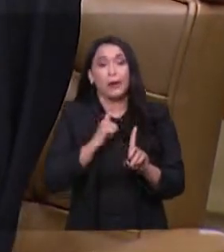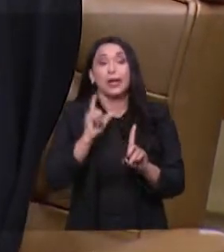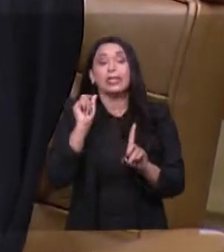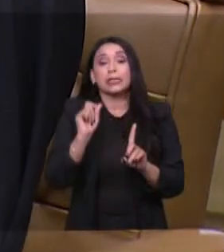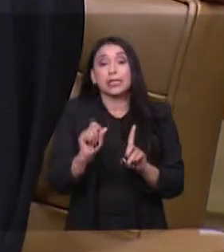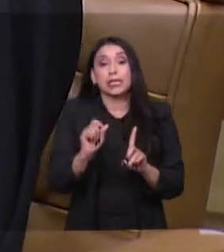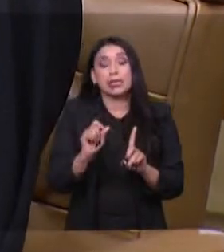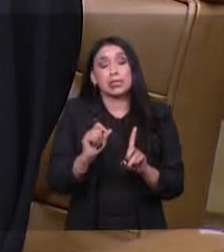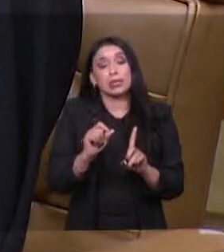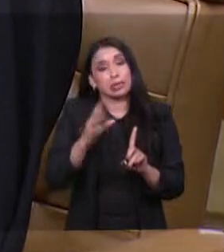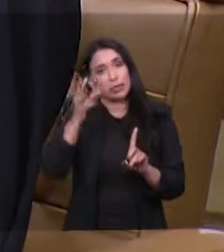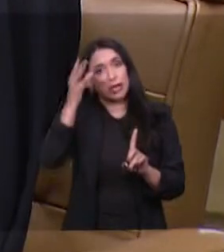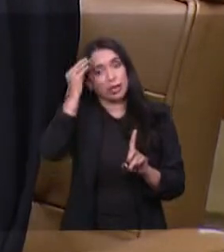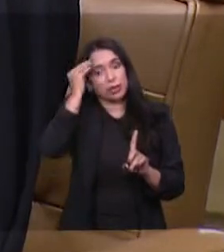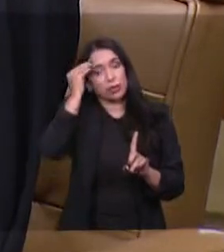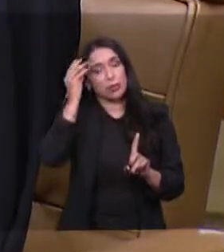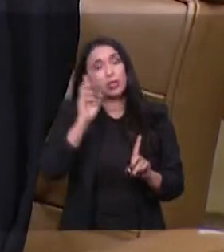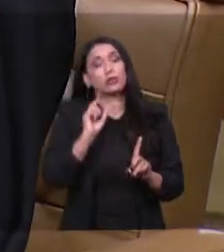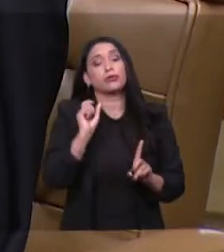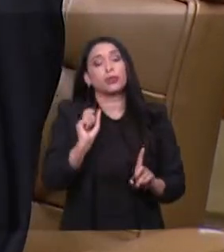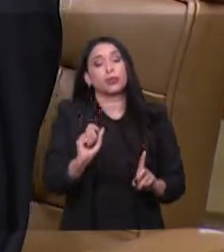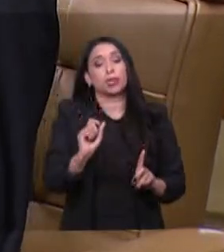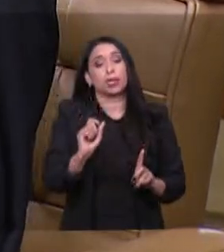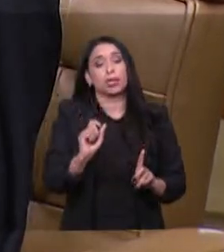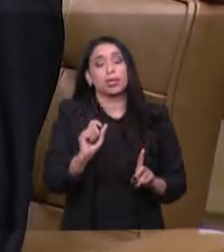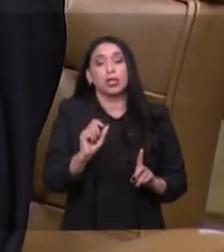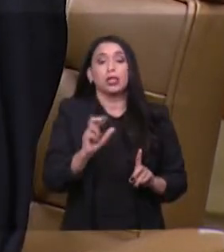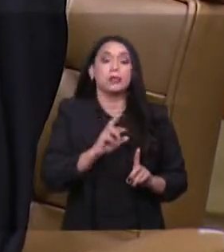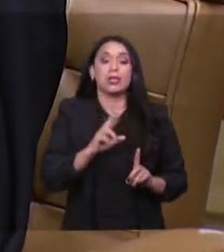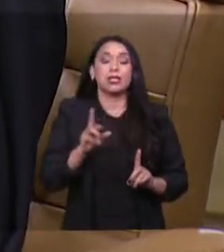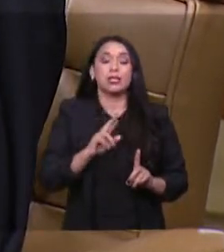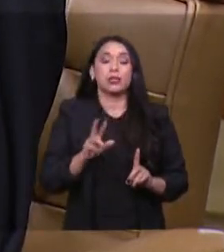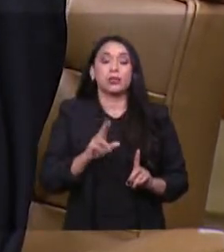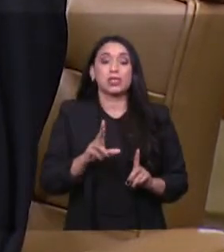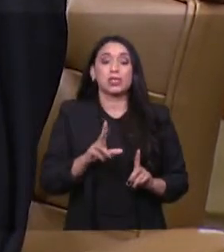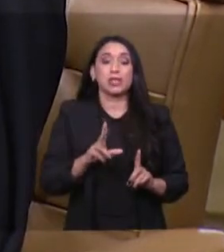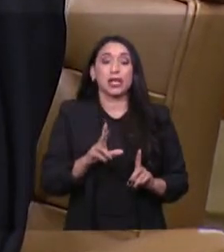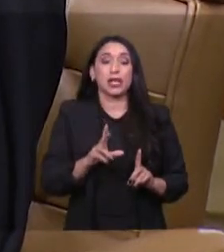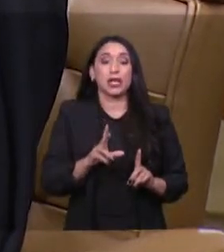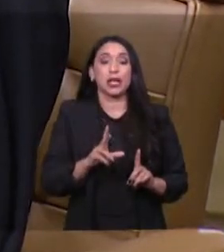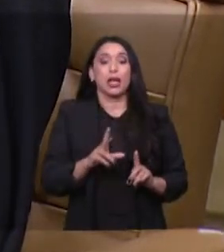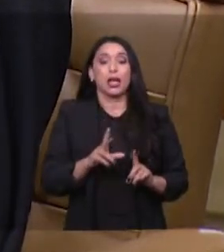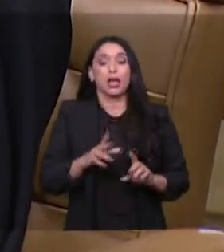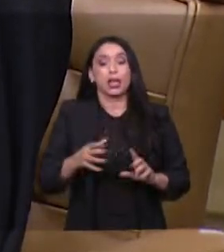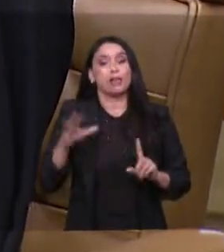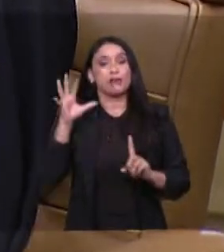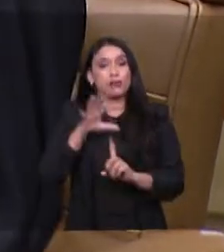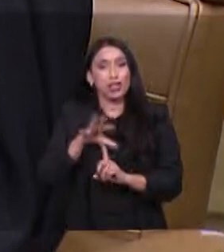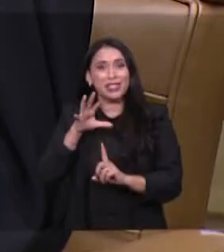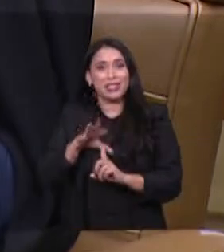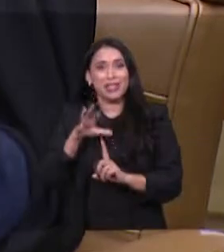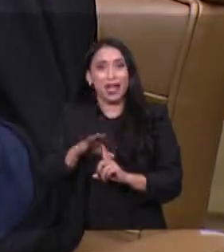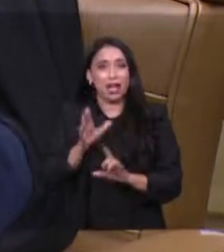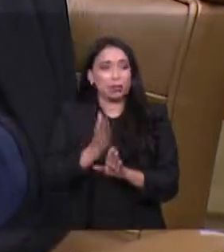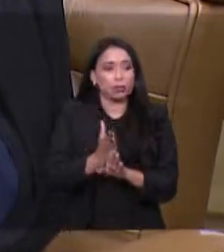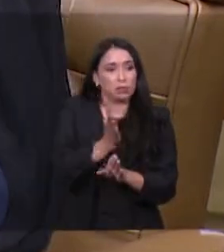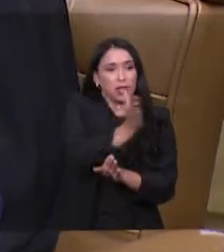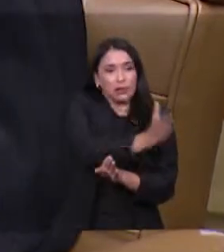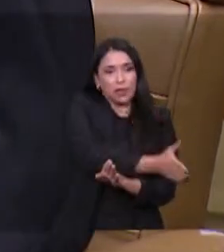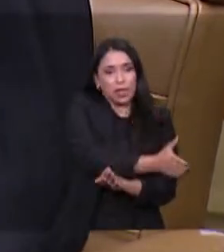desse conceito, não estar contaminado pela fase da investigação. Então, é por isso que